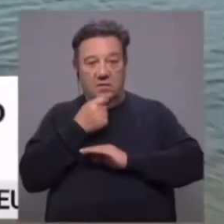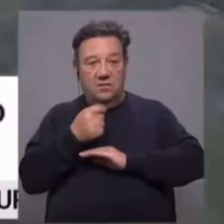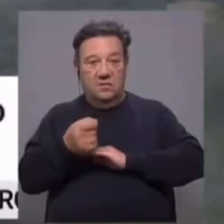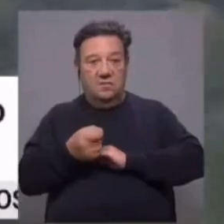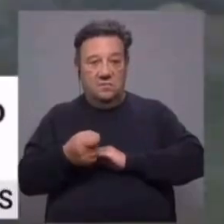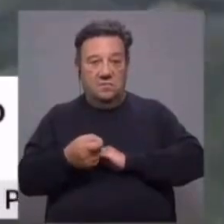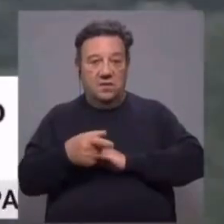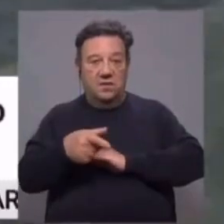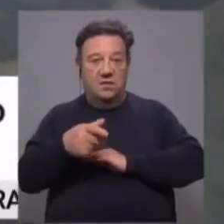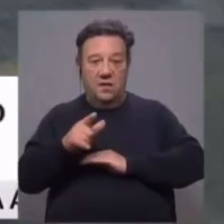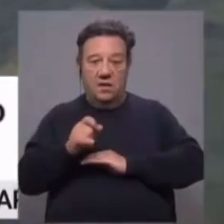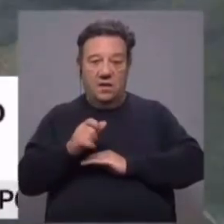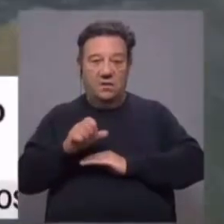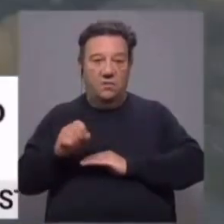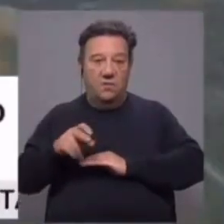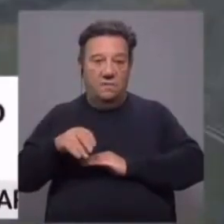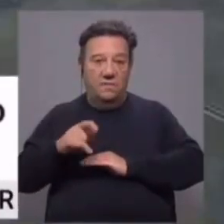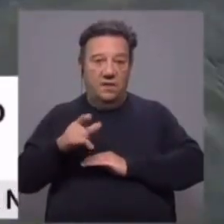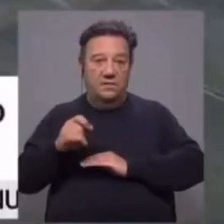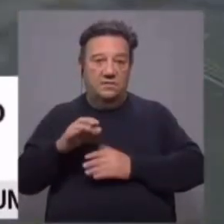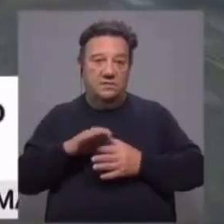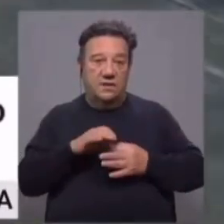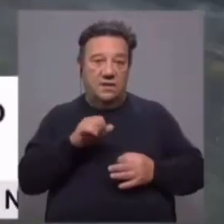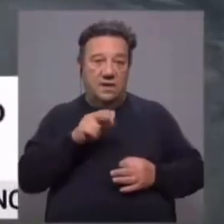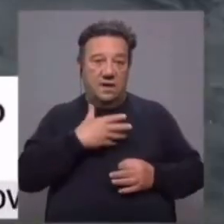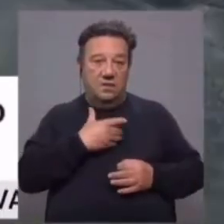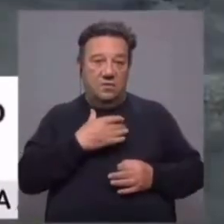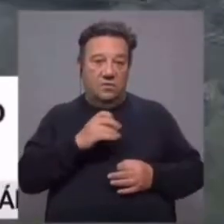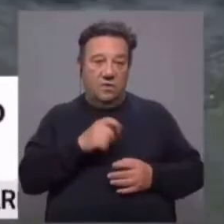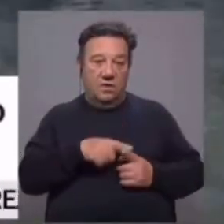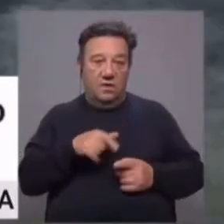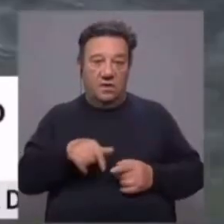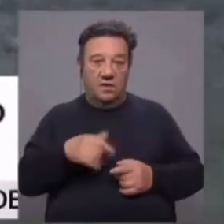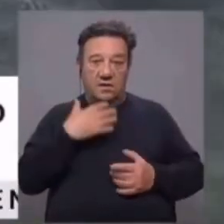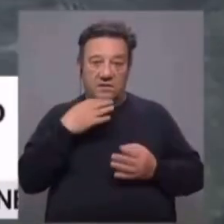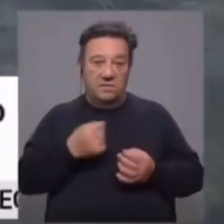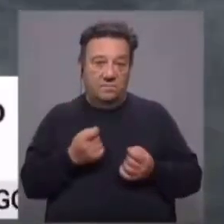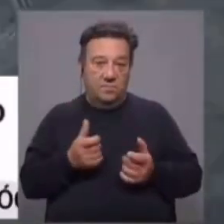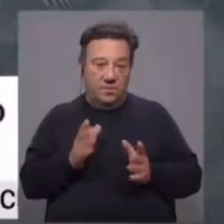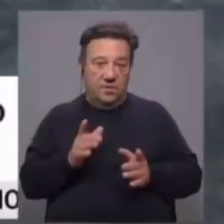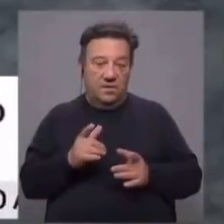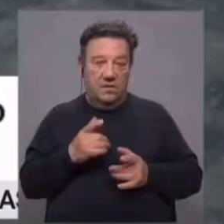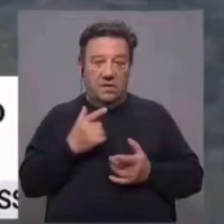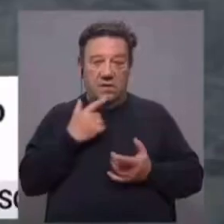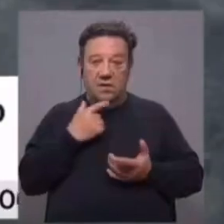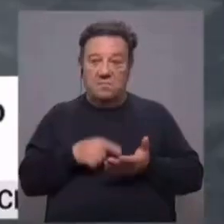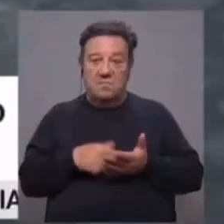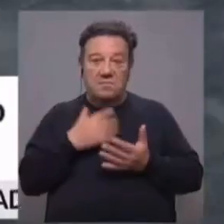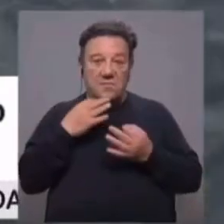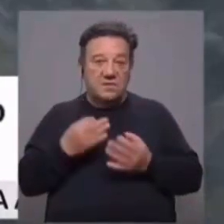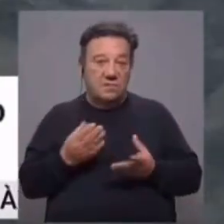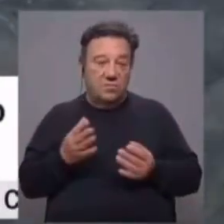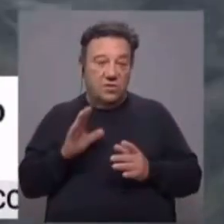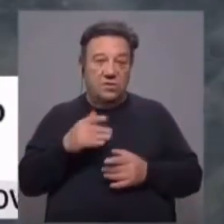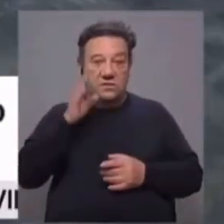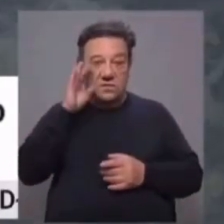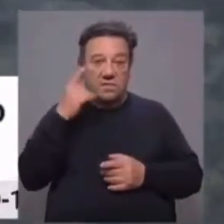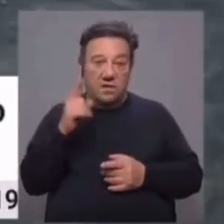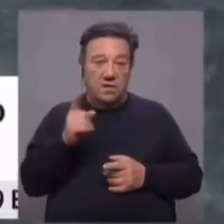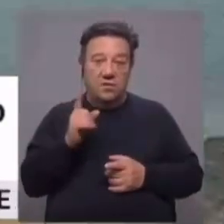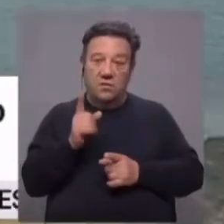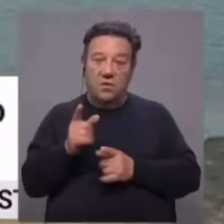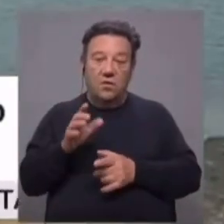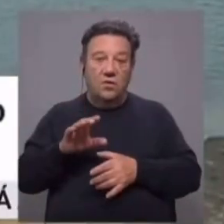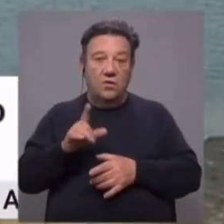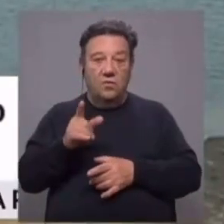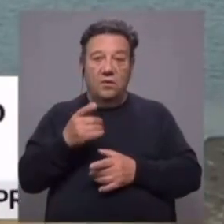Lagoa de Melides, no concelho de Grândola. Neste momento as certezas são poucas, as incertezas são muitas. A única coisa que sabemos é que por enquanto é um destroço